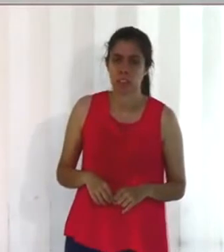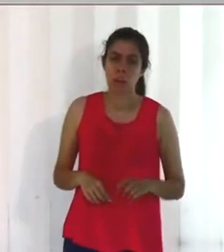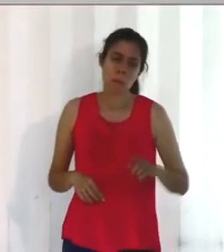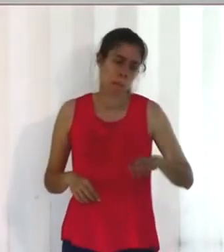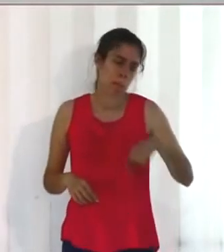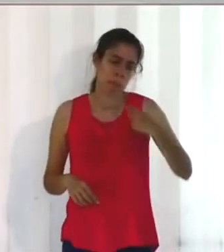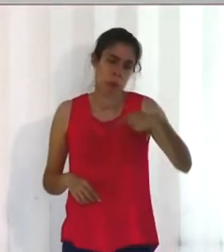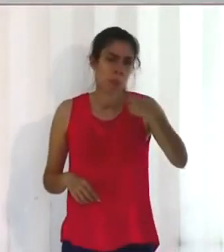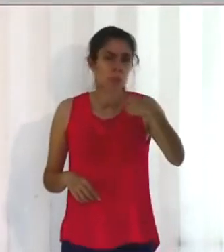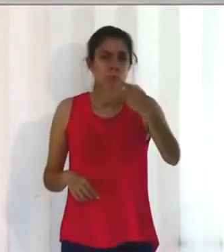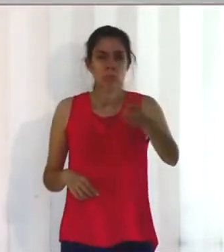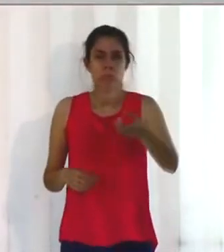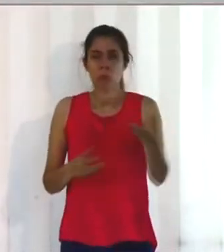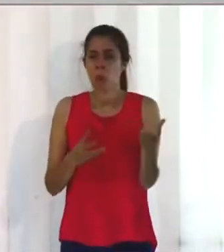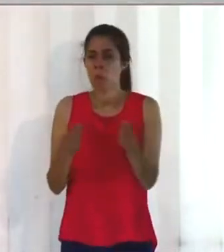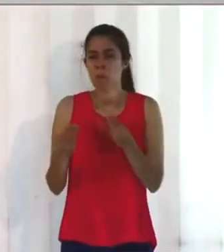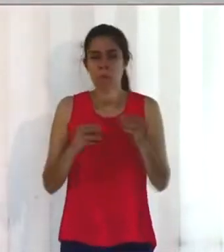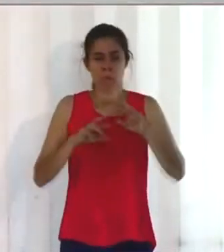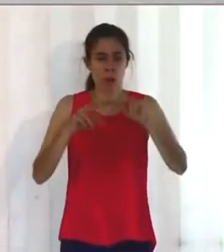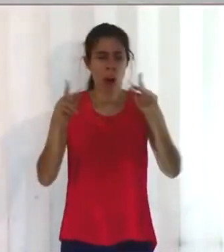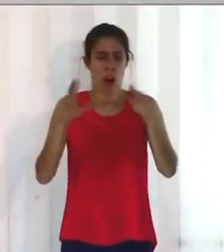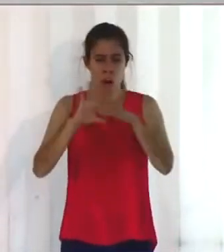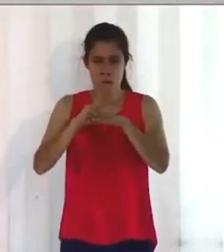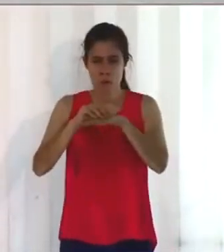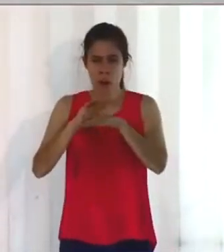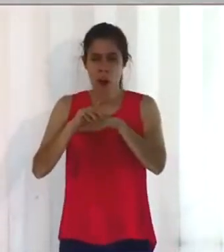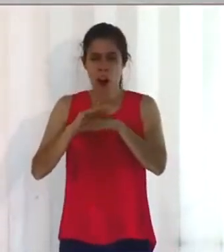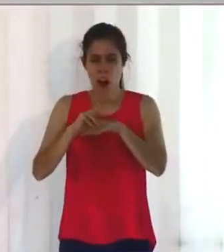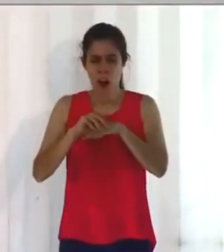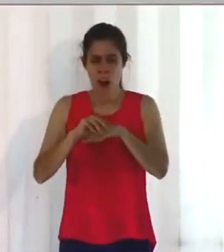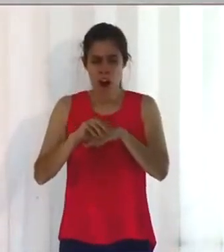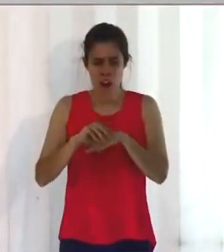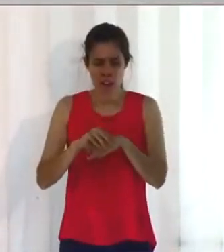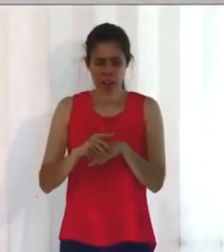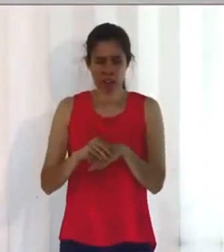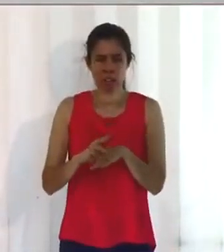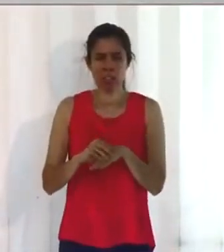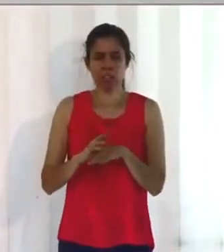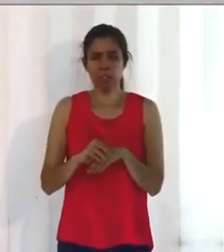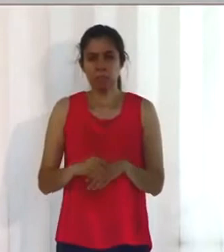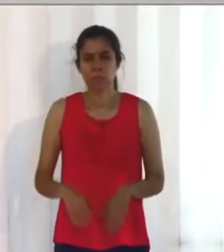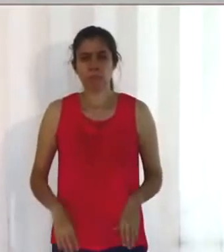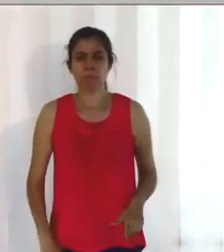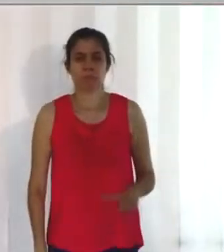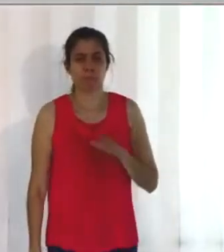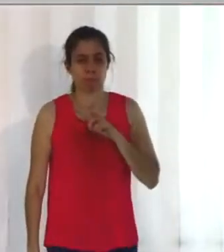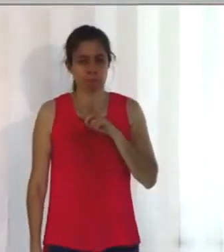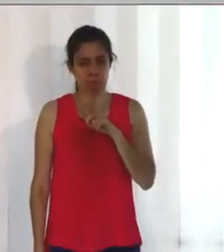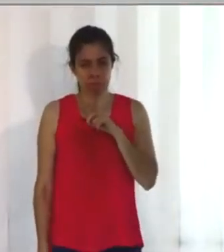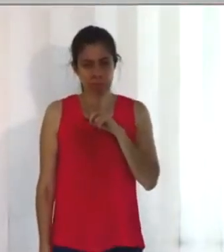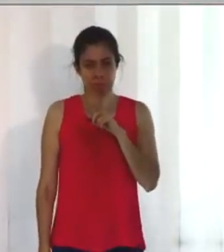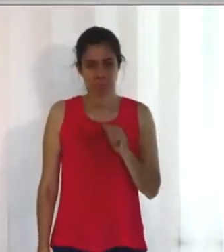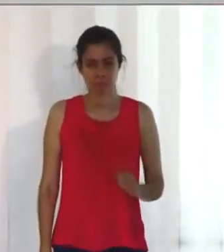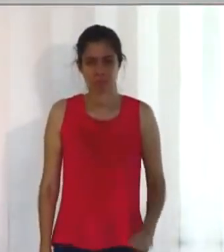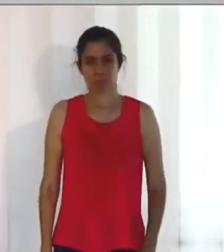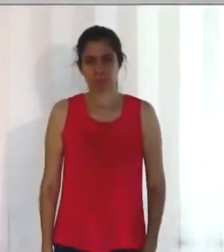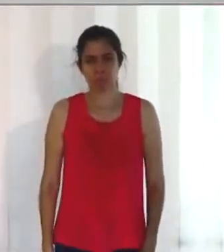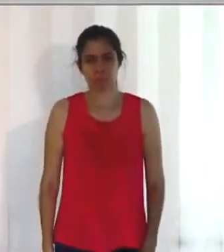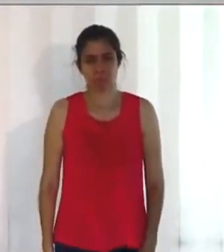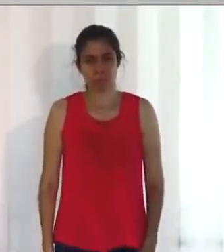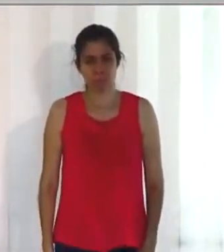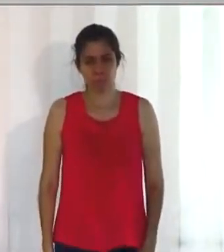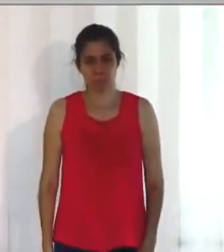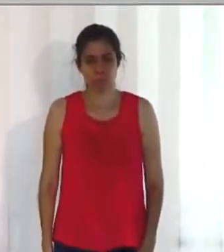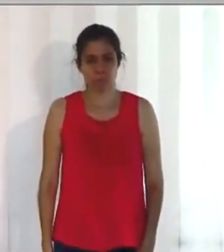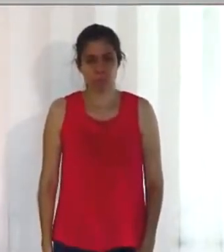epidemias o mundo conheceu, muitas outras epidemias, e essa palavra passou a ser usada em larga escala. E por causa